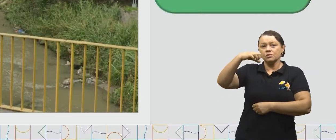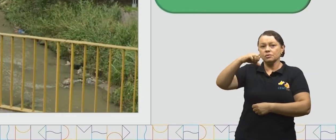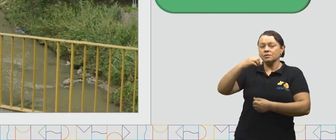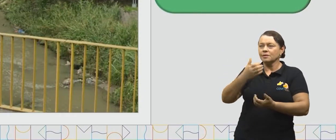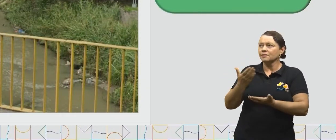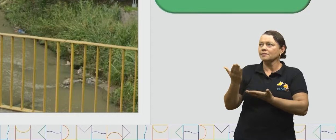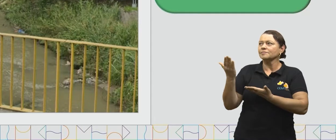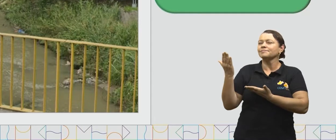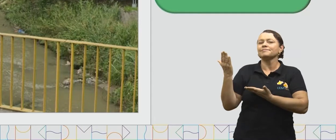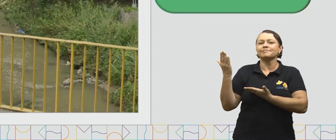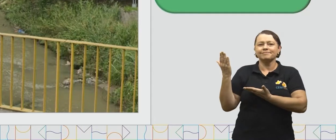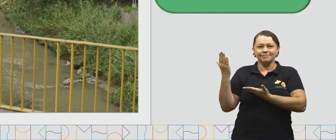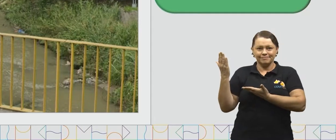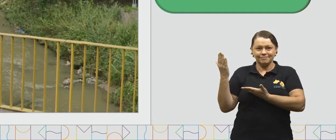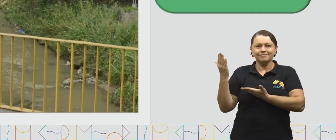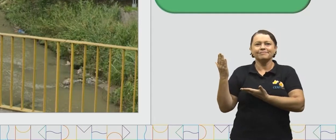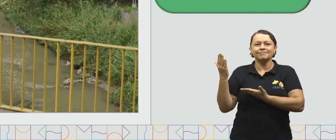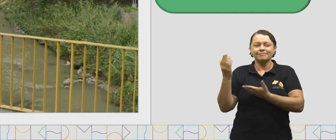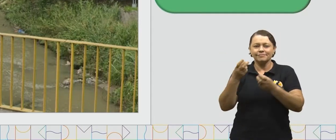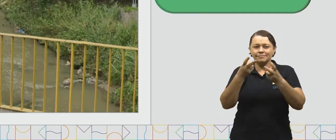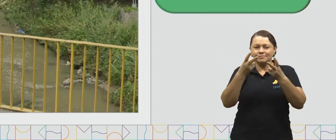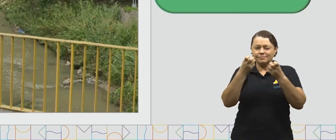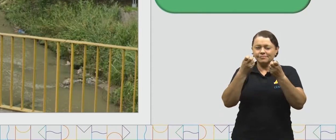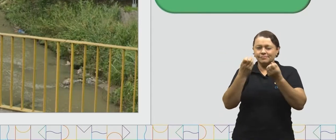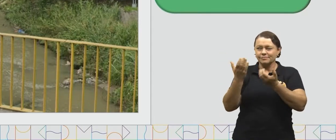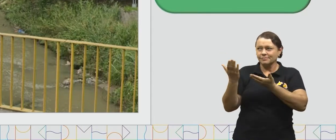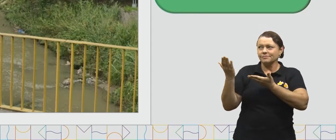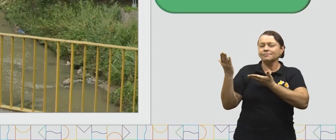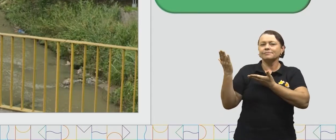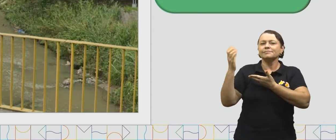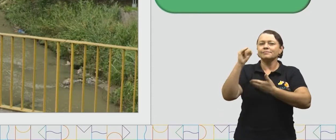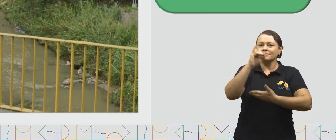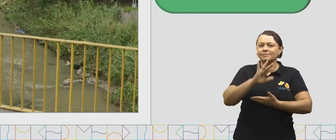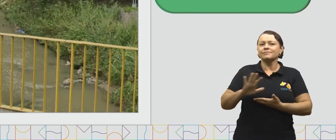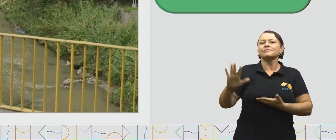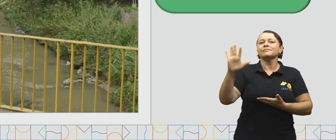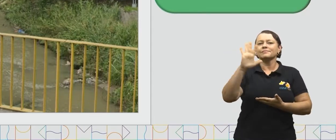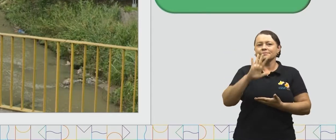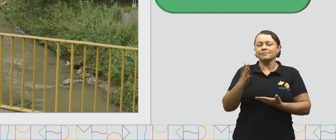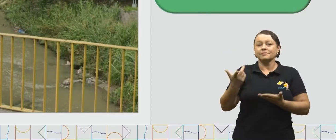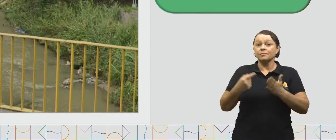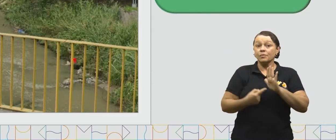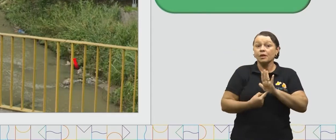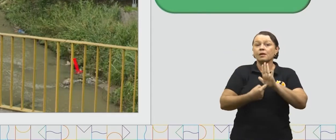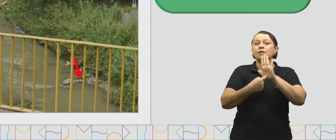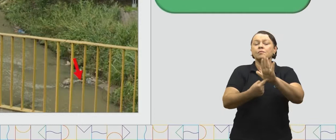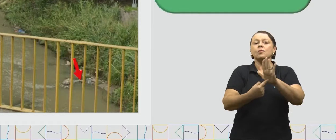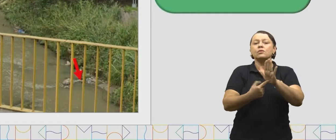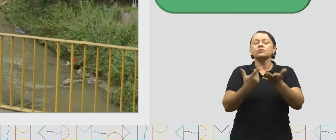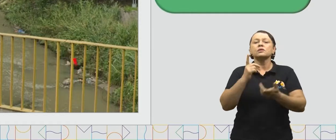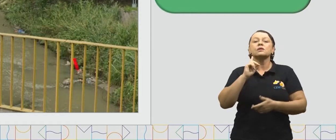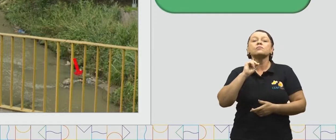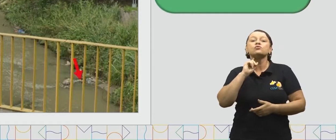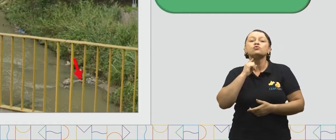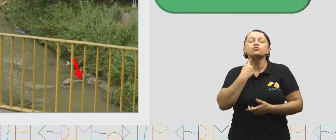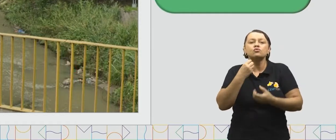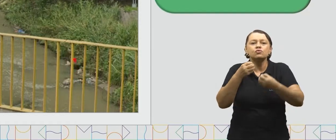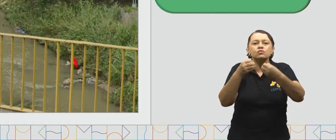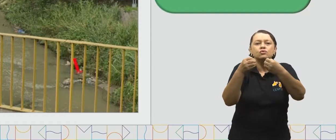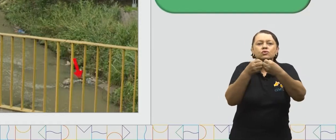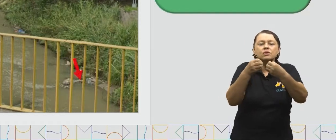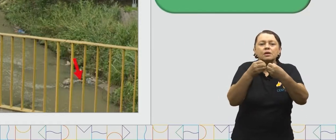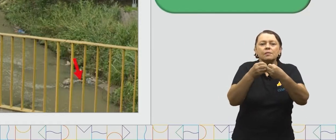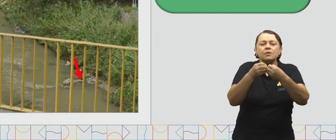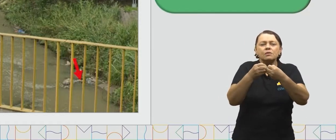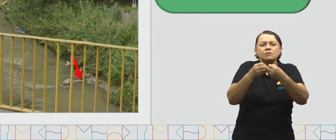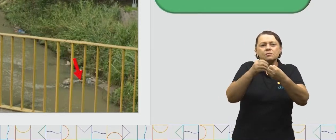de Manaus, AM. Observe essa imagem de 2019. Destacamos um ponto poluído próximo à